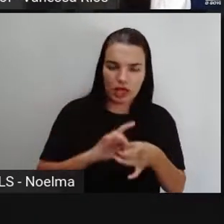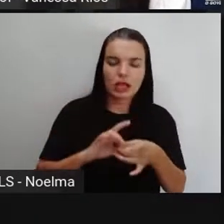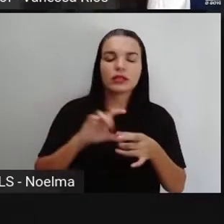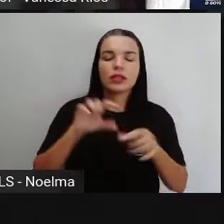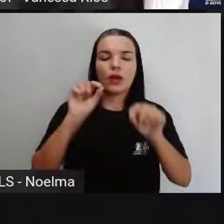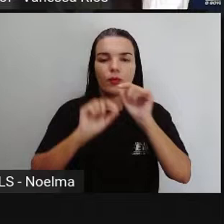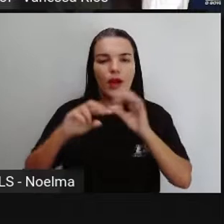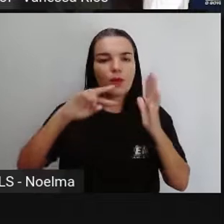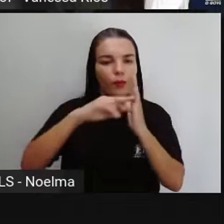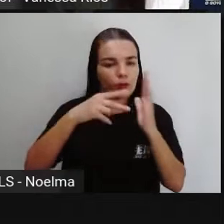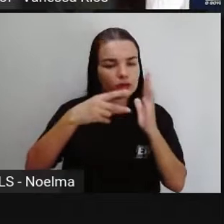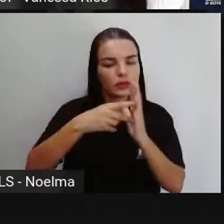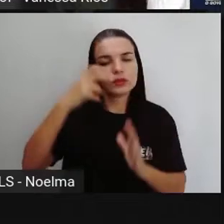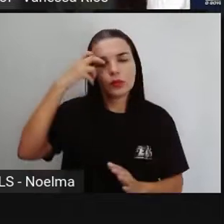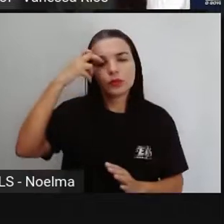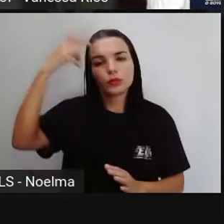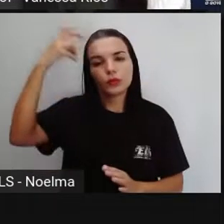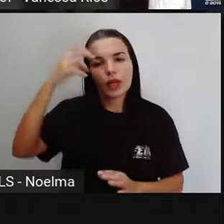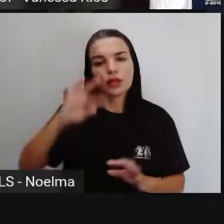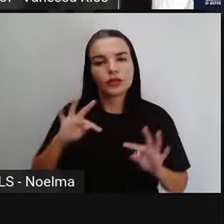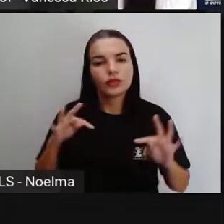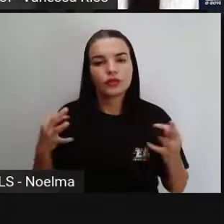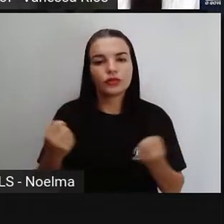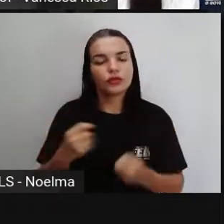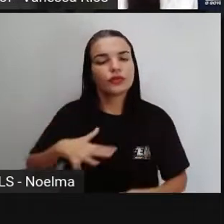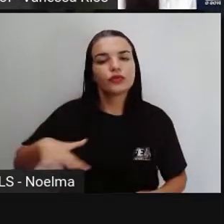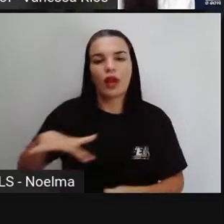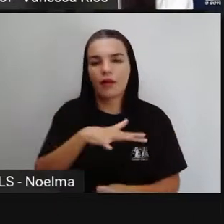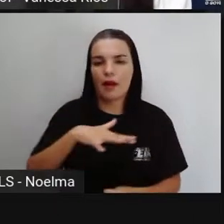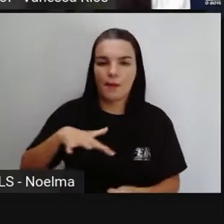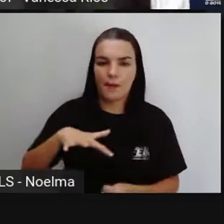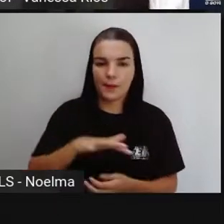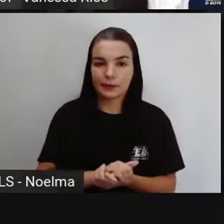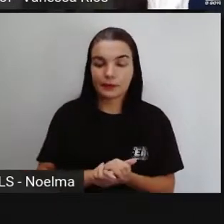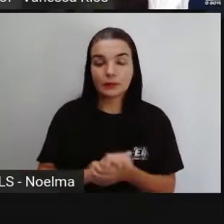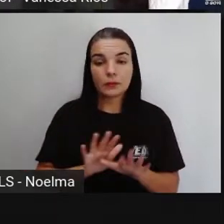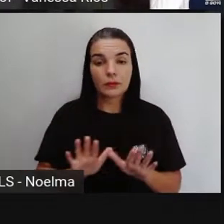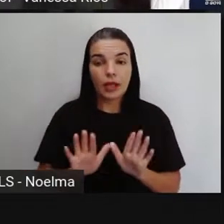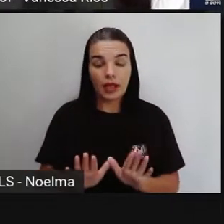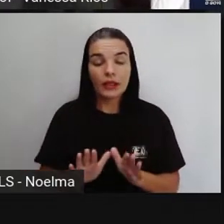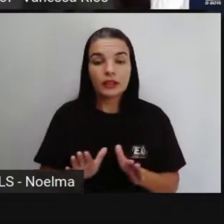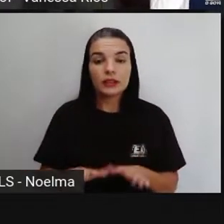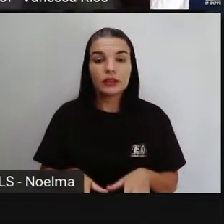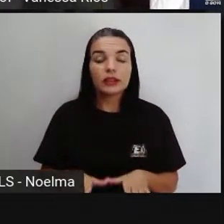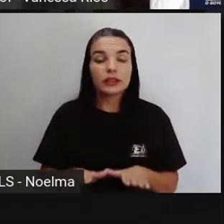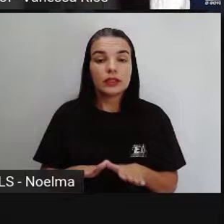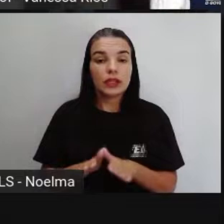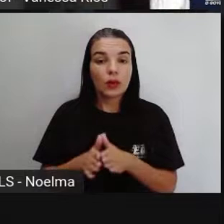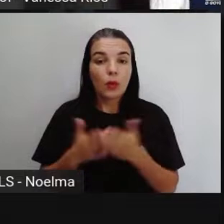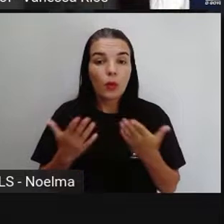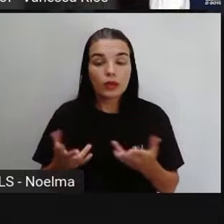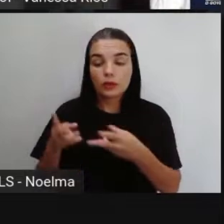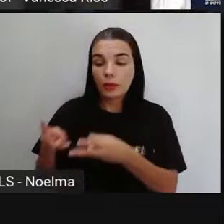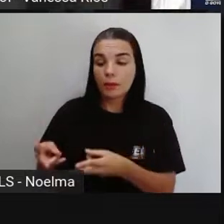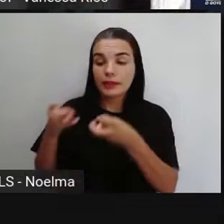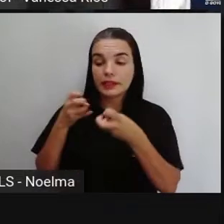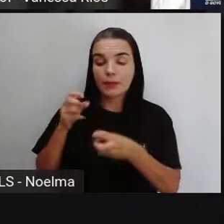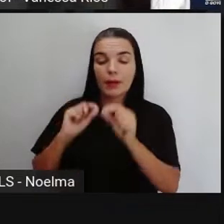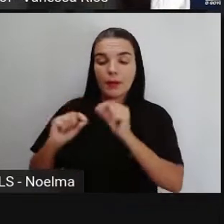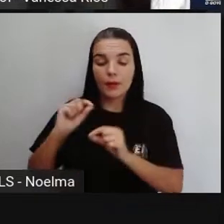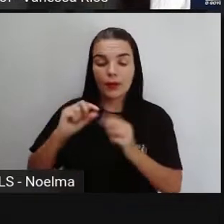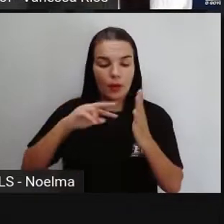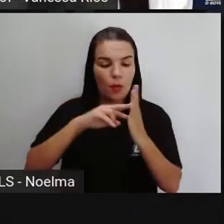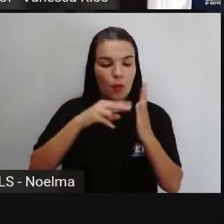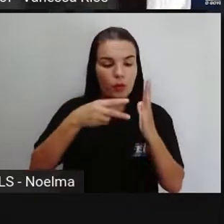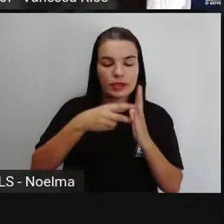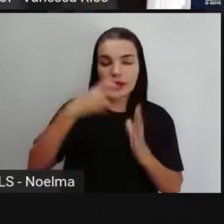cultura de uma forma geral. Então, a gente observa aí que quando percebemos o conceito de cultura dentro